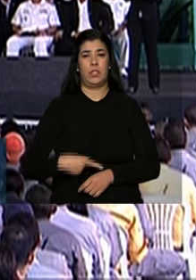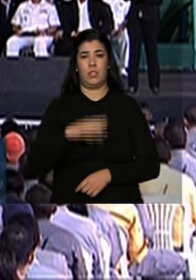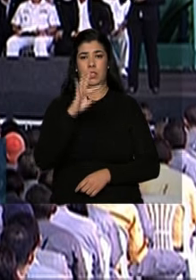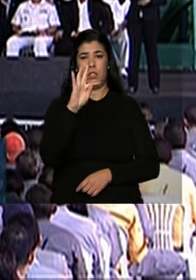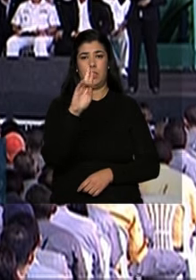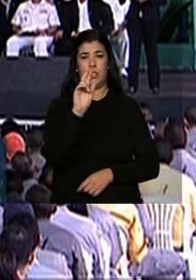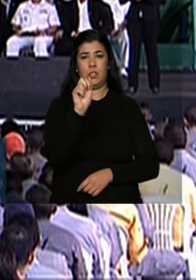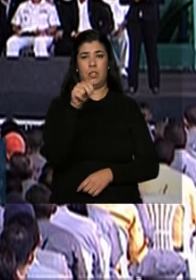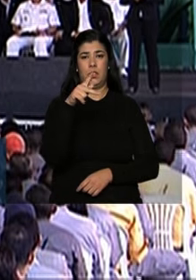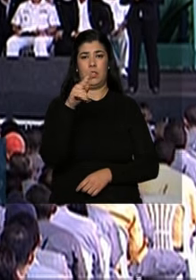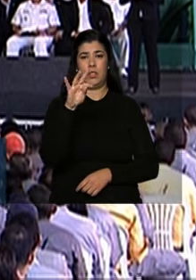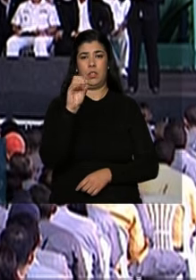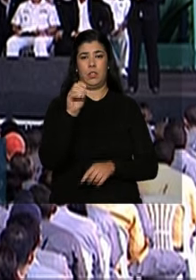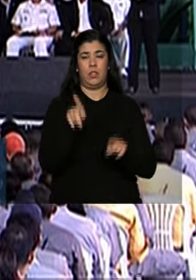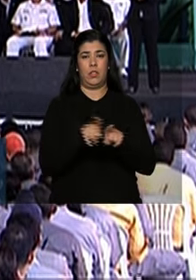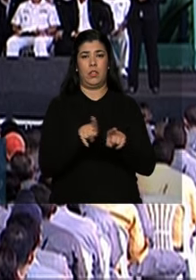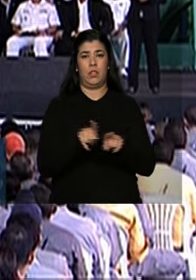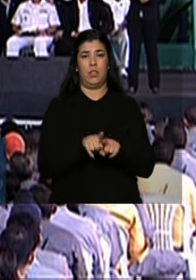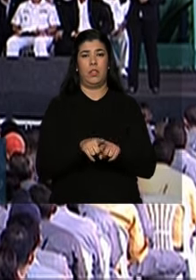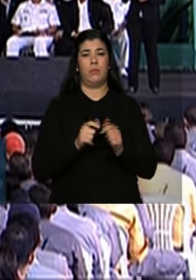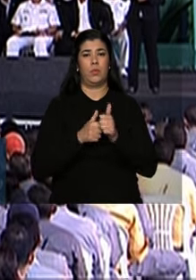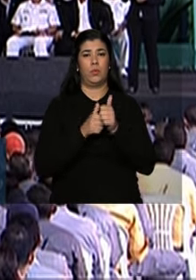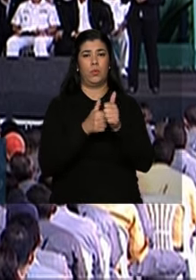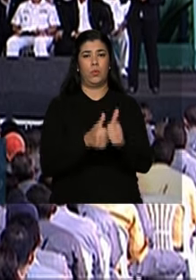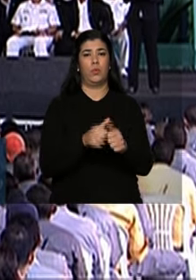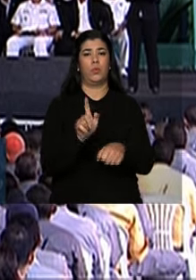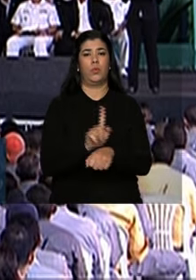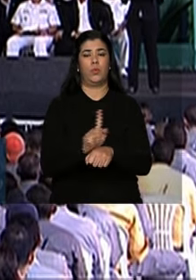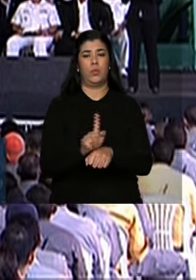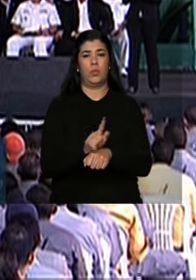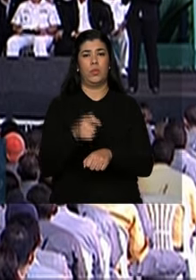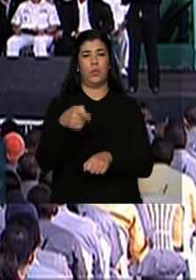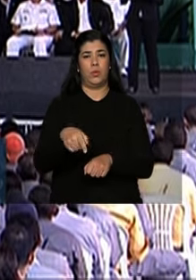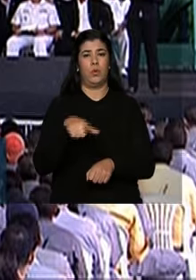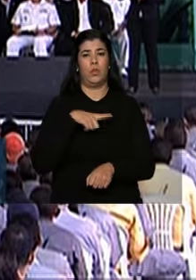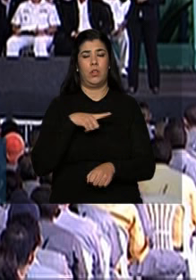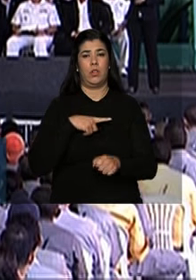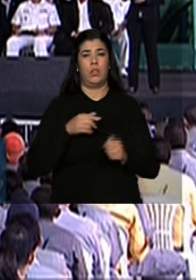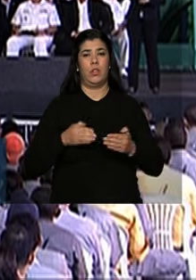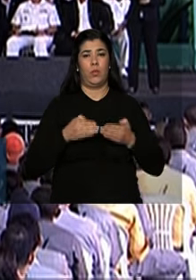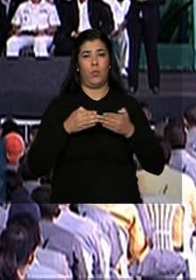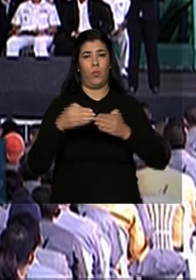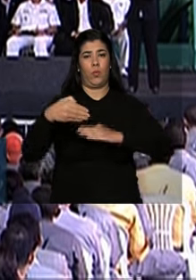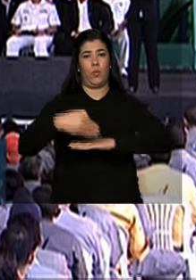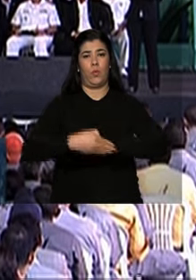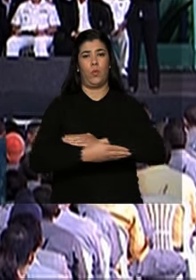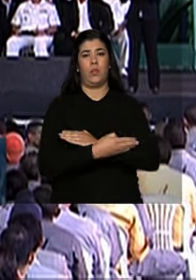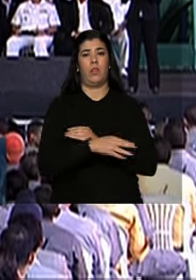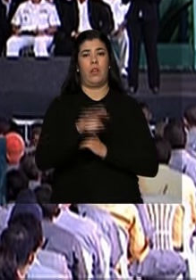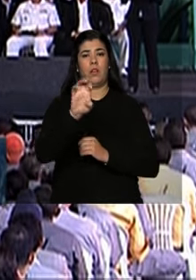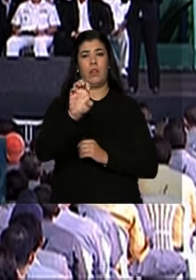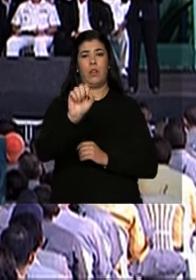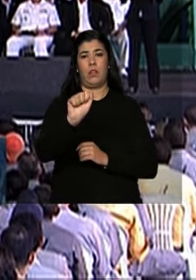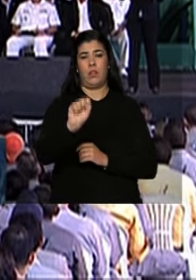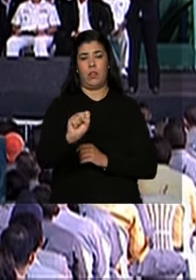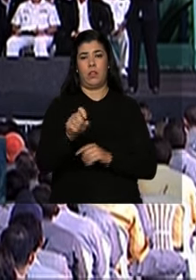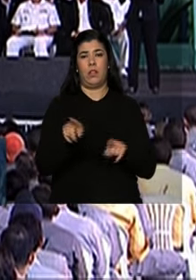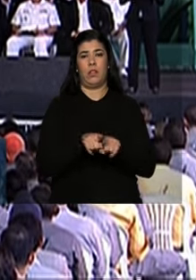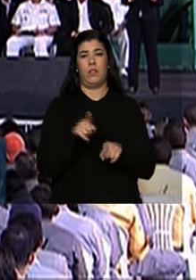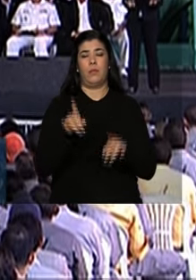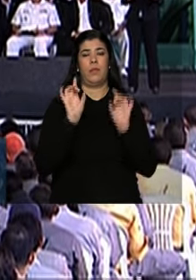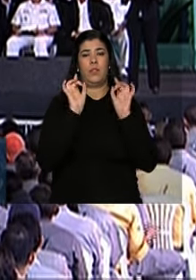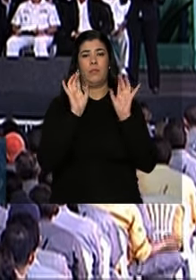Também o presidente, dirigentes, acionistas aqui do Estaleiro Atlântico Sul. Uma saudação especial à nossa